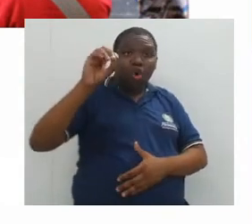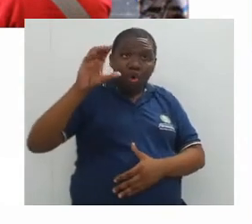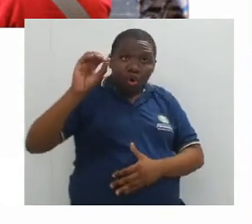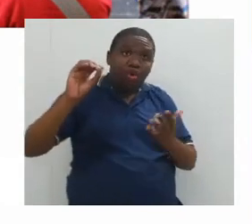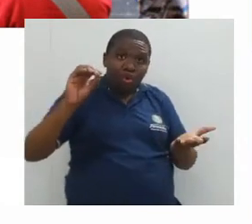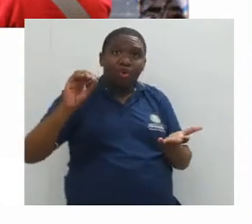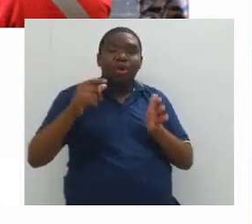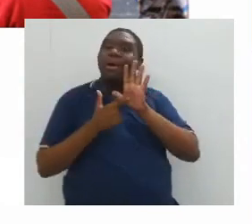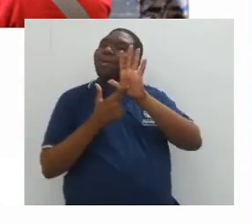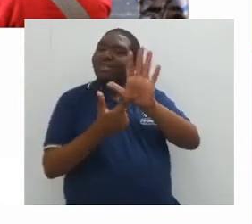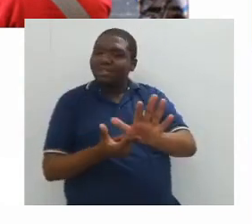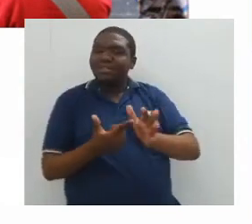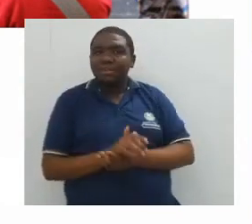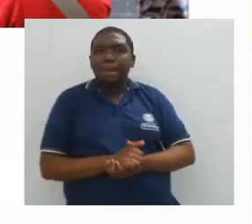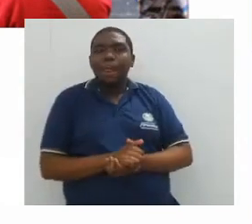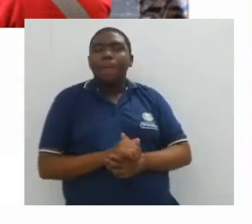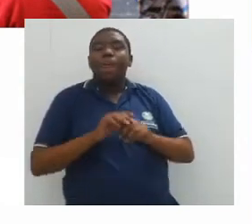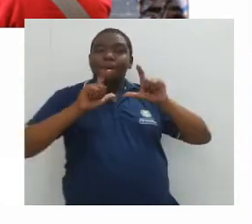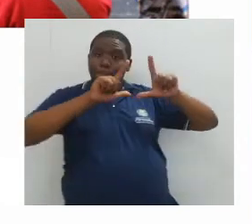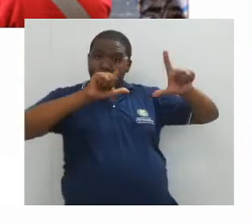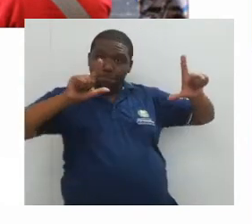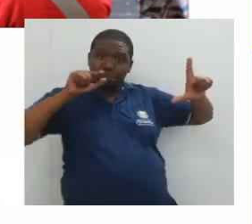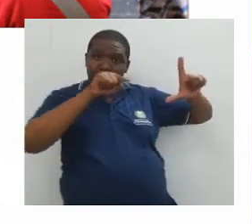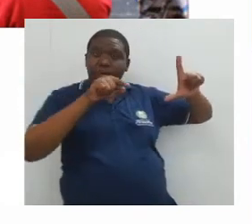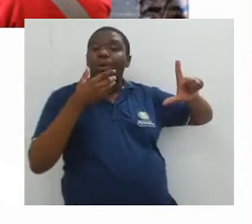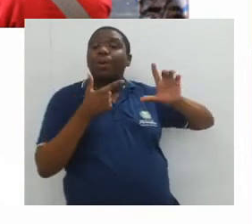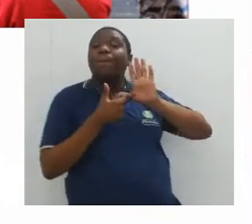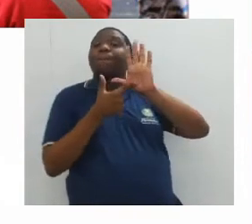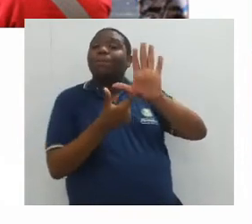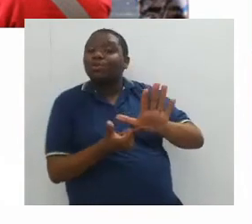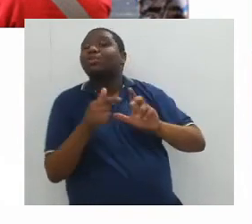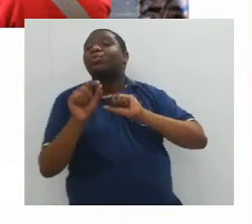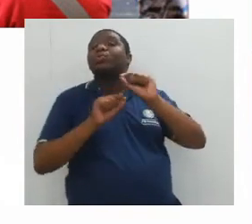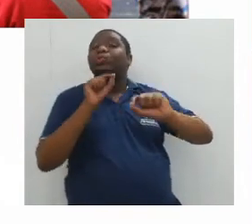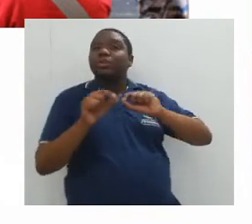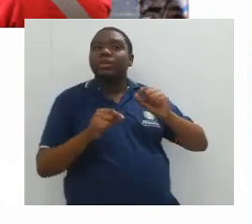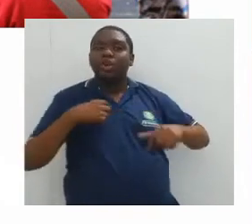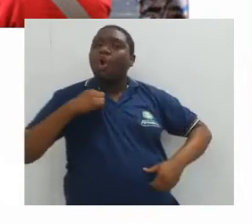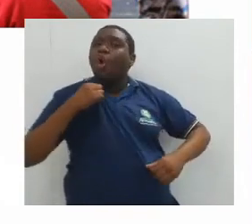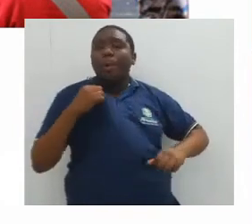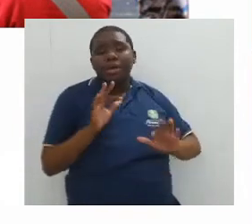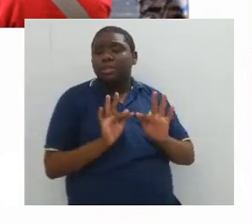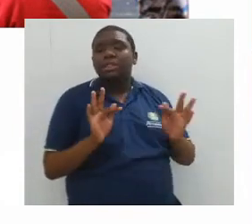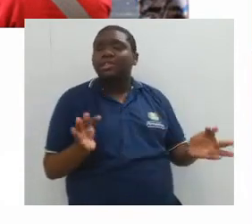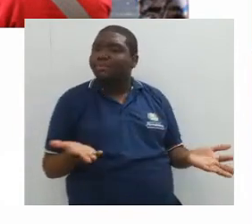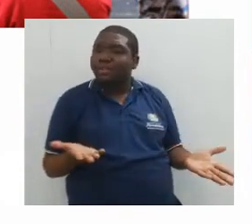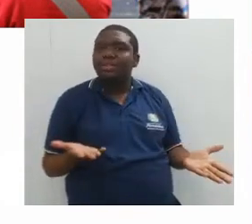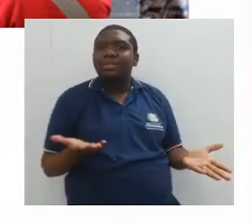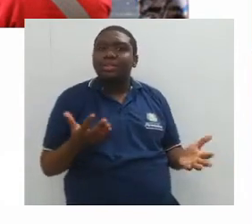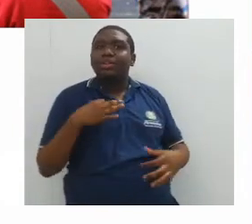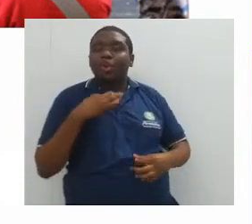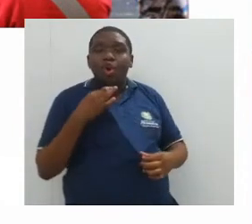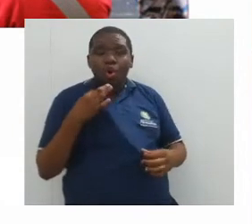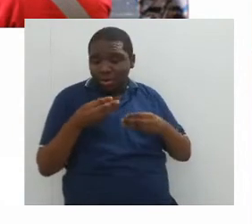chique-chique. Bem interessante que nessa figura daí ele mostra justamente uma indumentária bem simples. Então, geralmente as roupas são